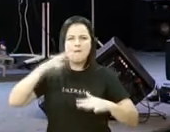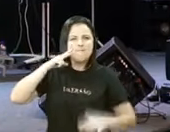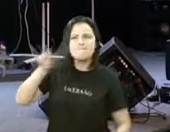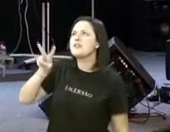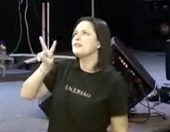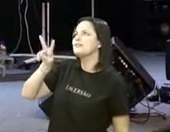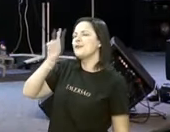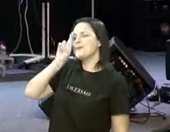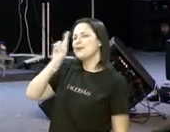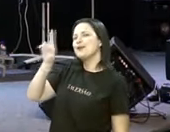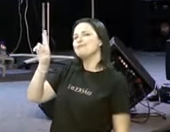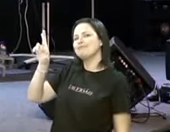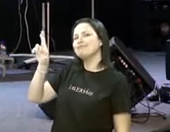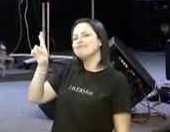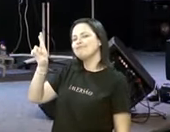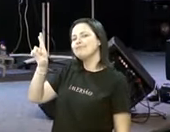Senhor.